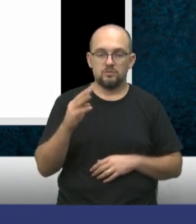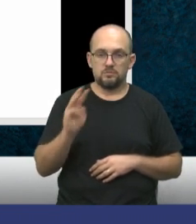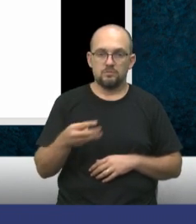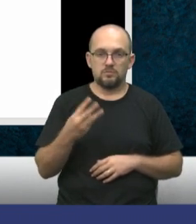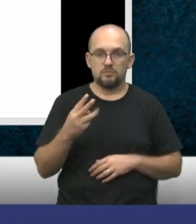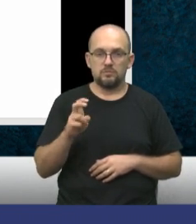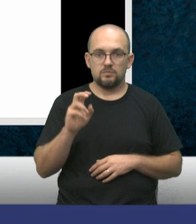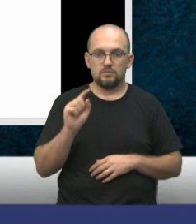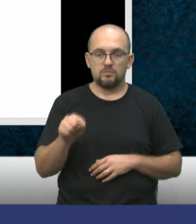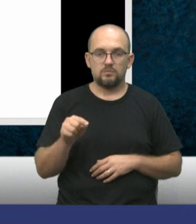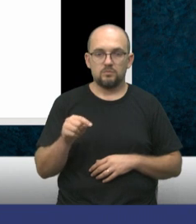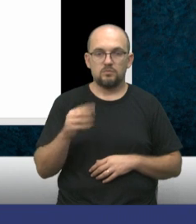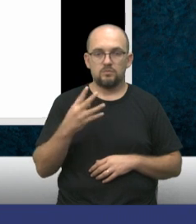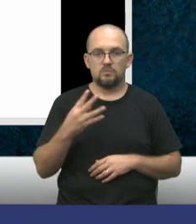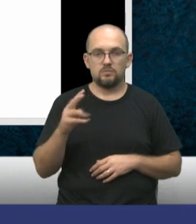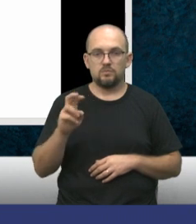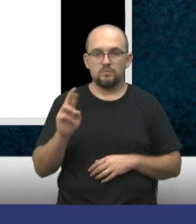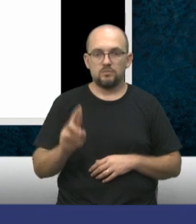314.035.445.